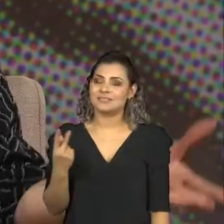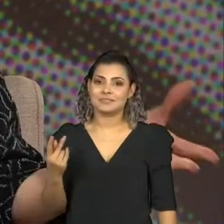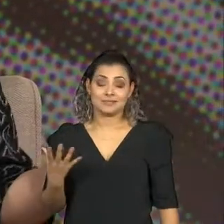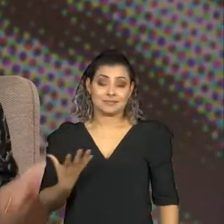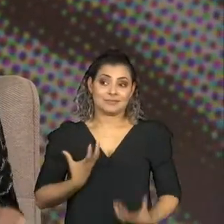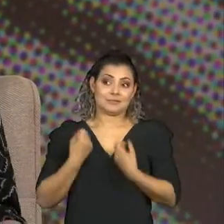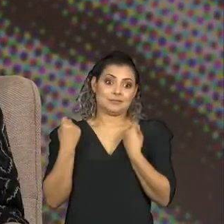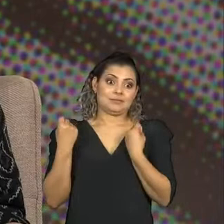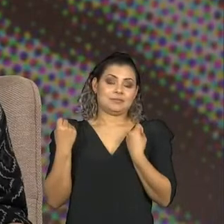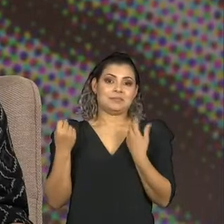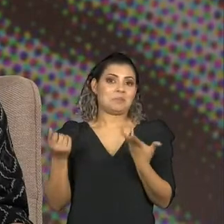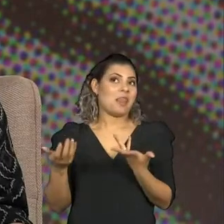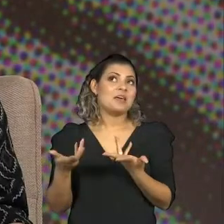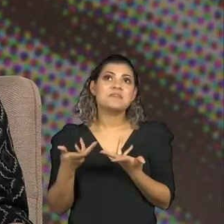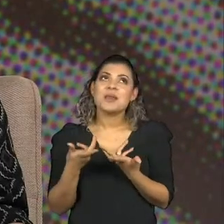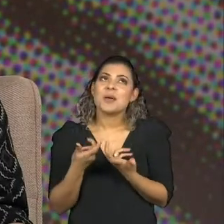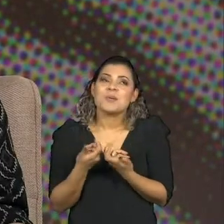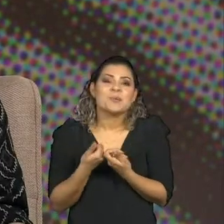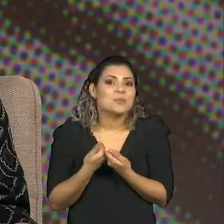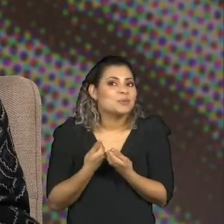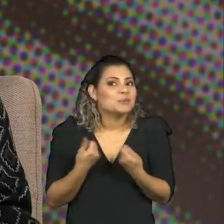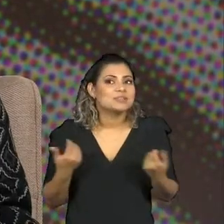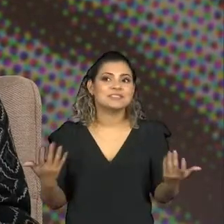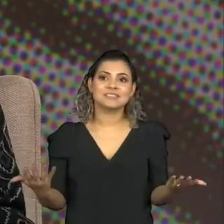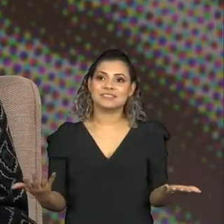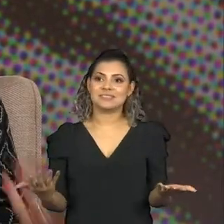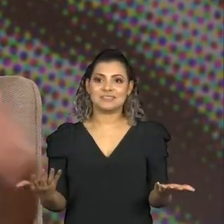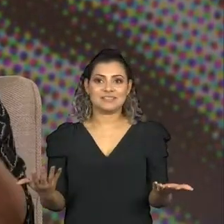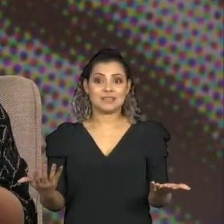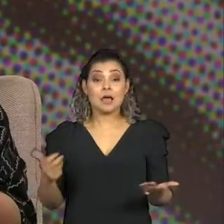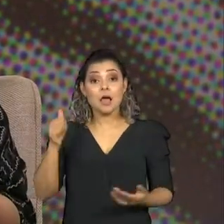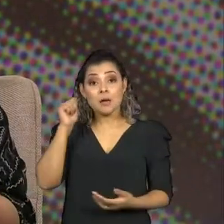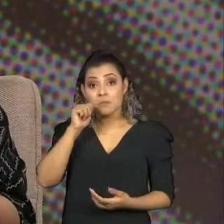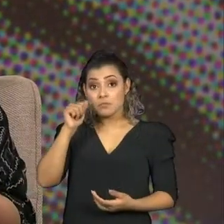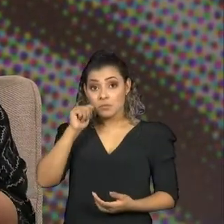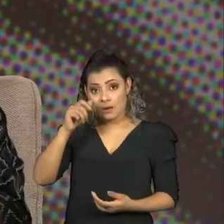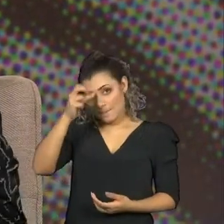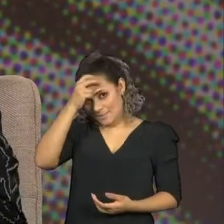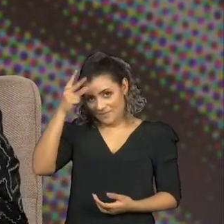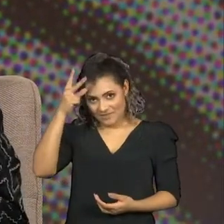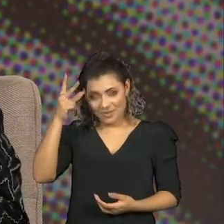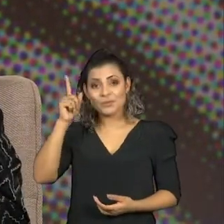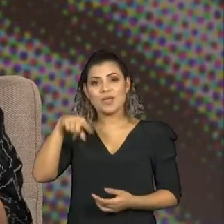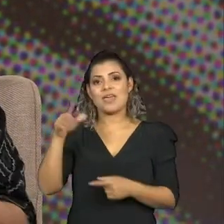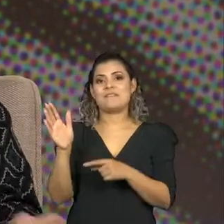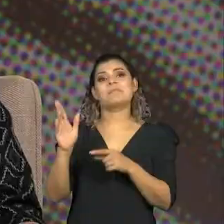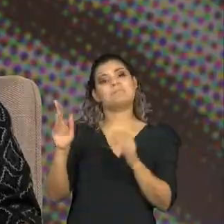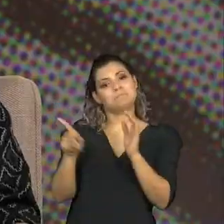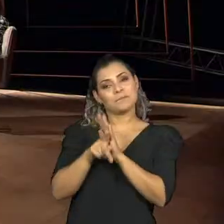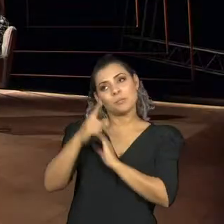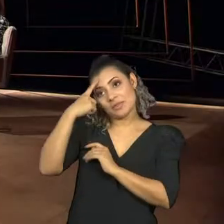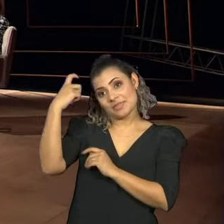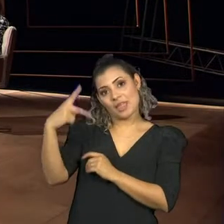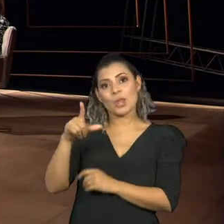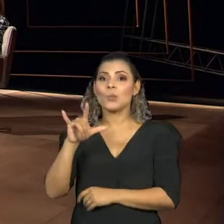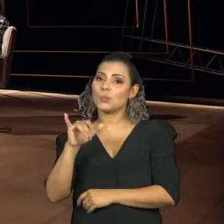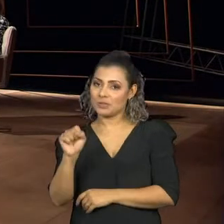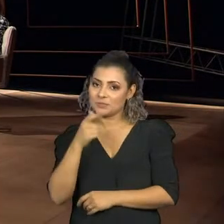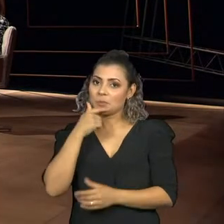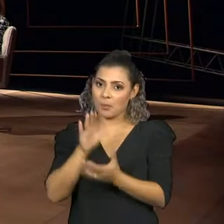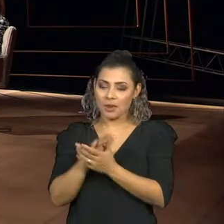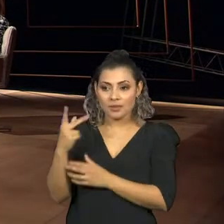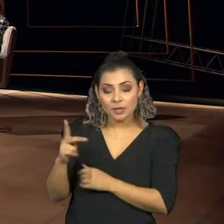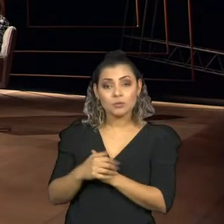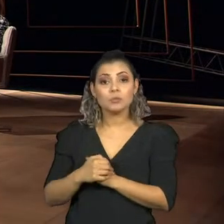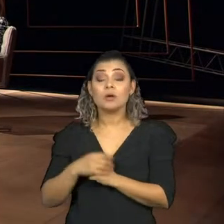foi incrível. A Mulher do Prefeito era um projeto nosso, uma ideia do Luiz, que a